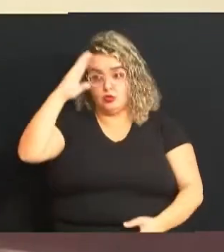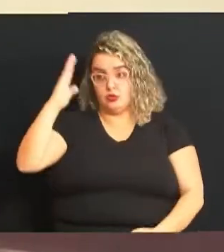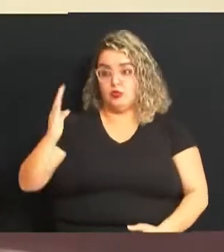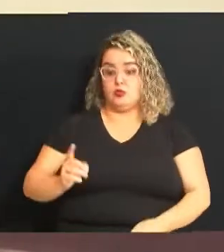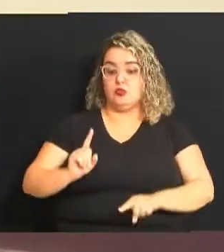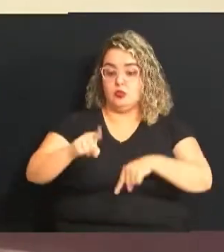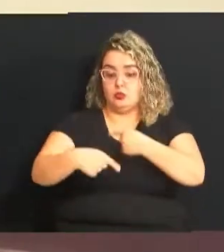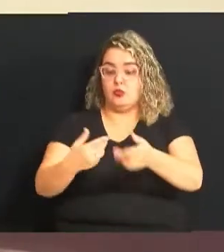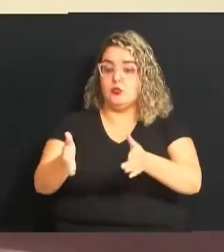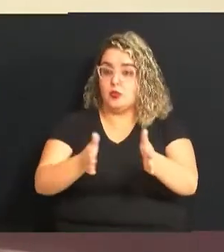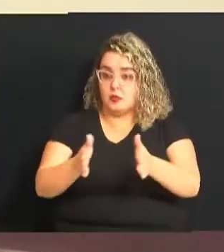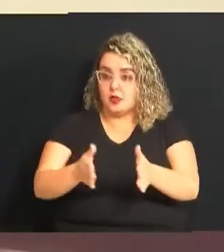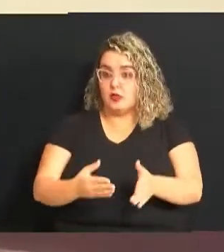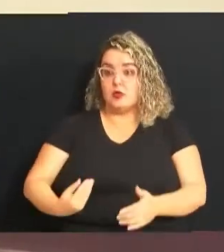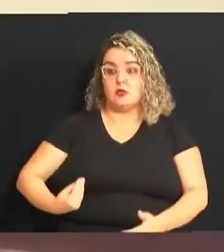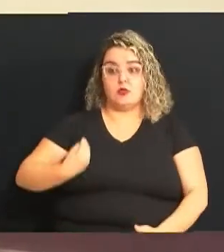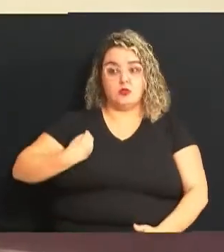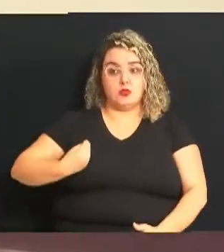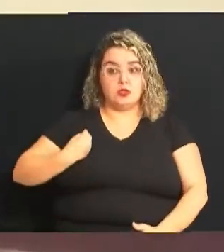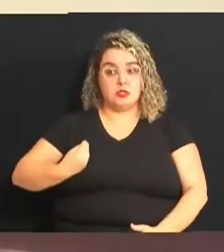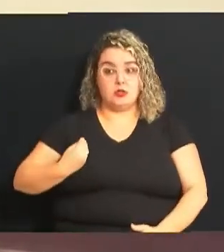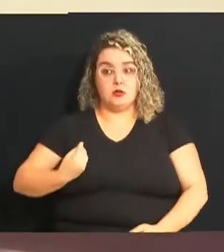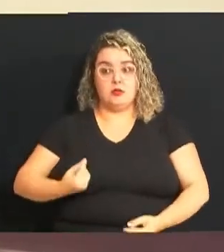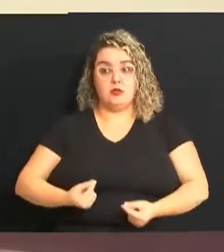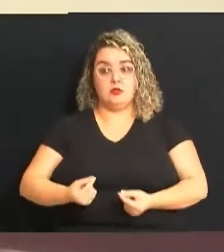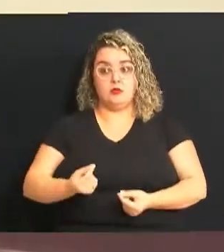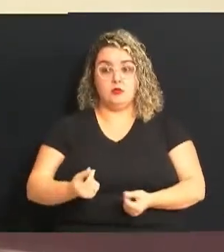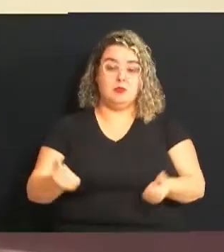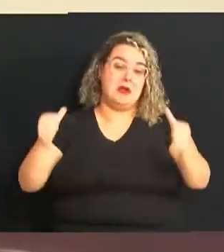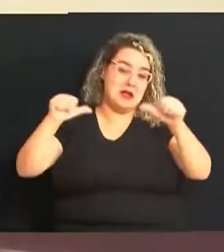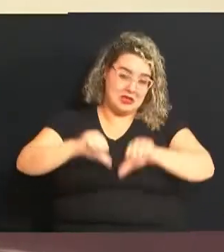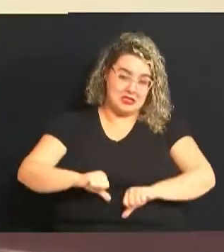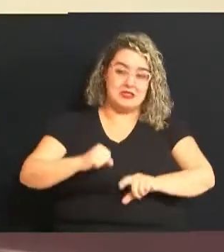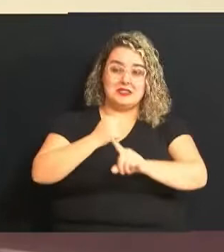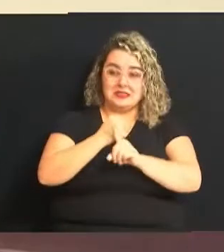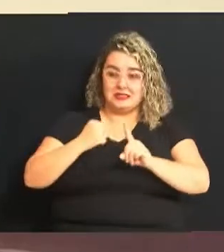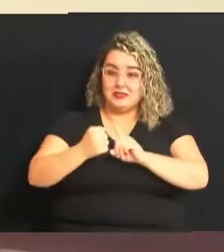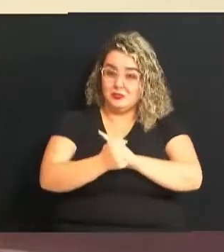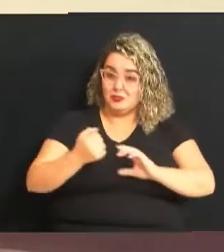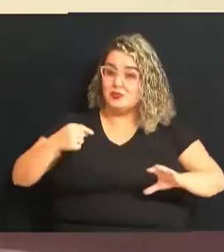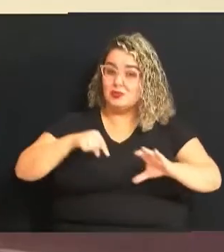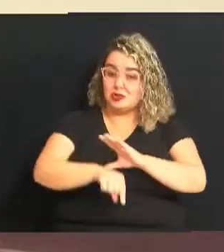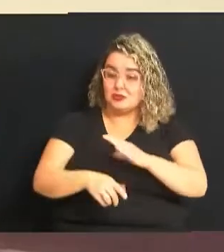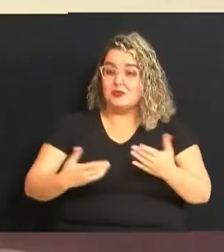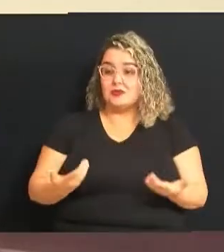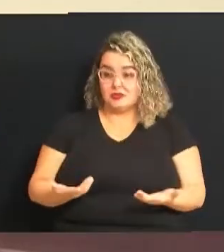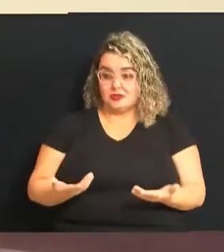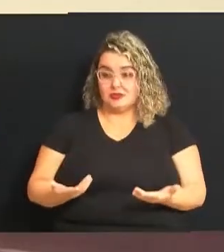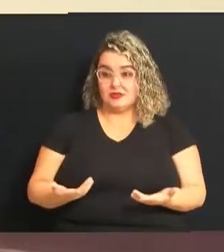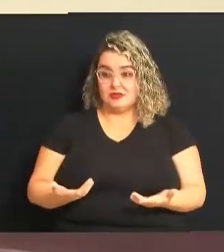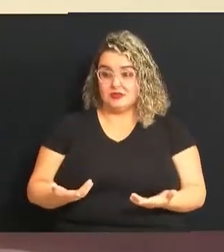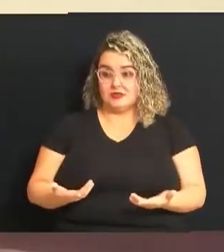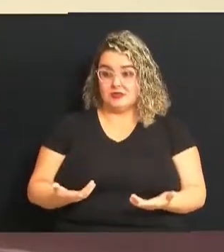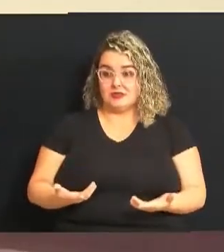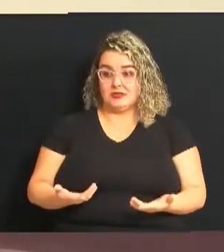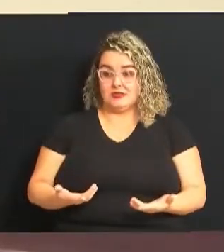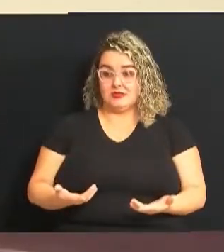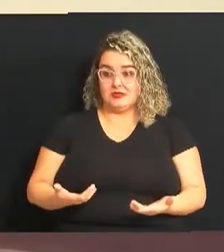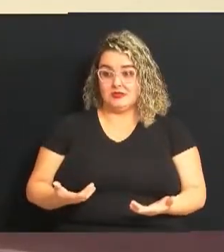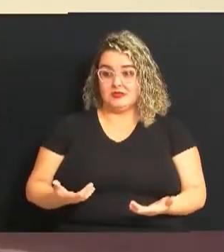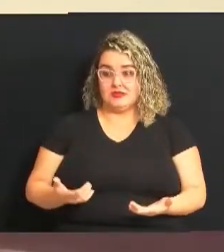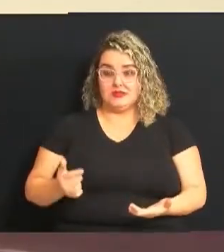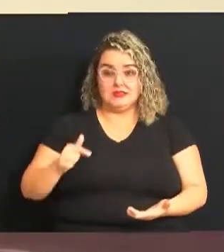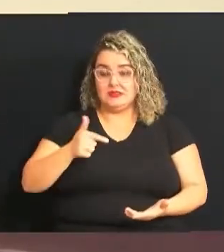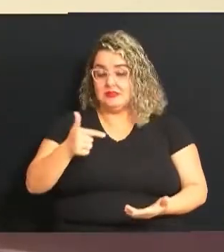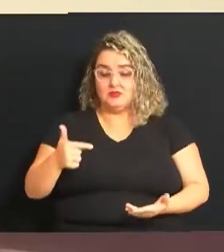período. Nós vivemos uma crise social profunda, que ainda não dá